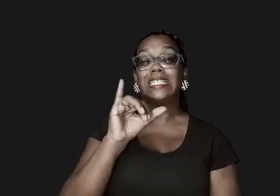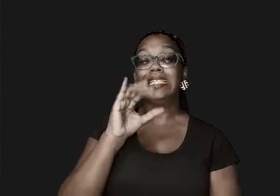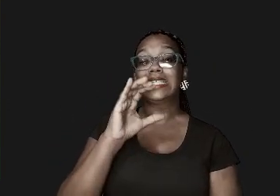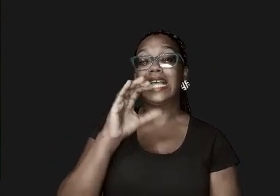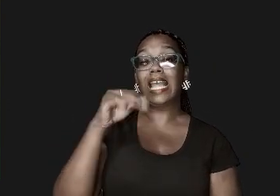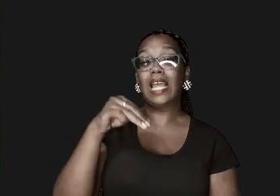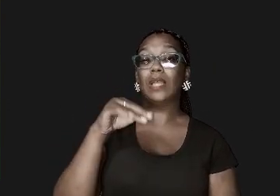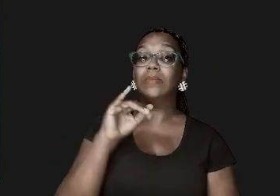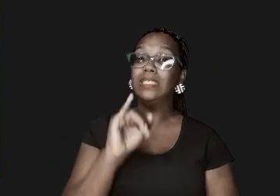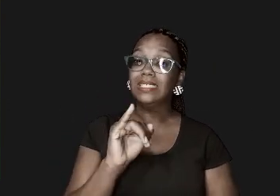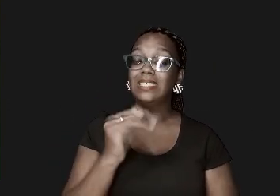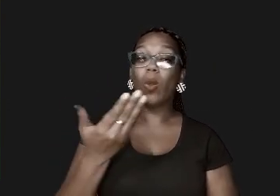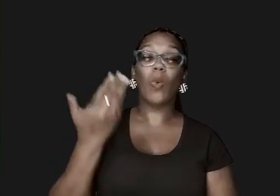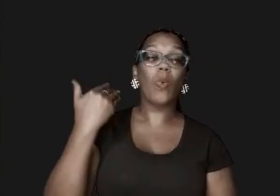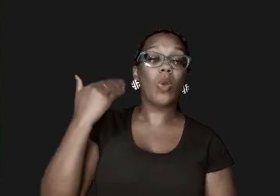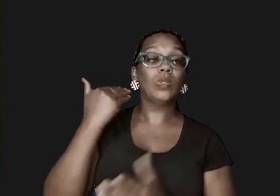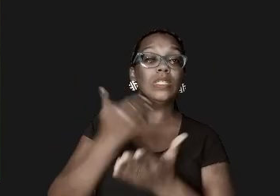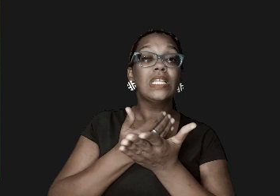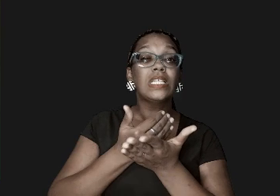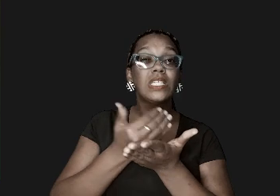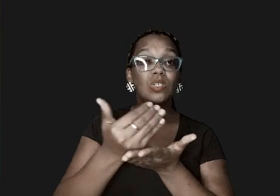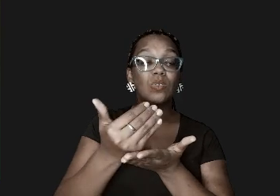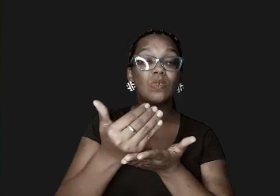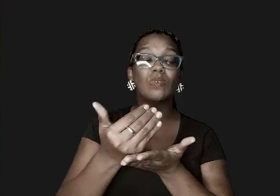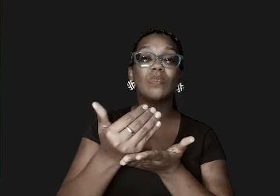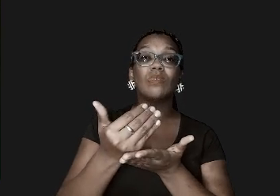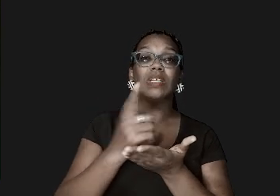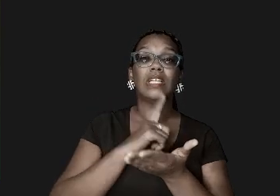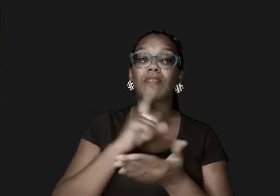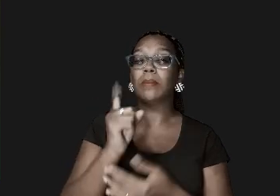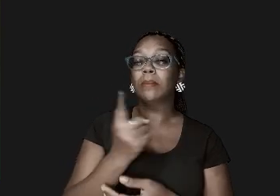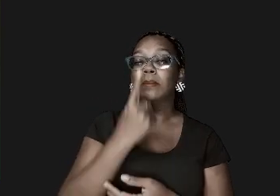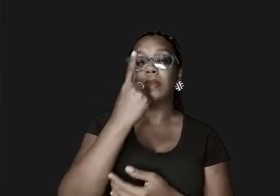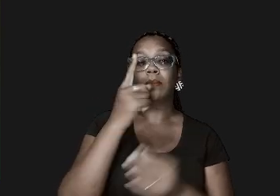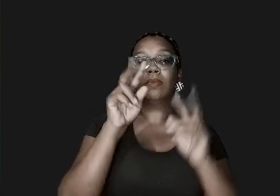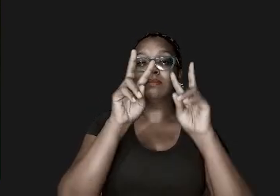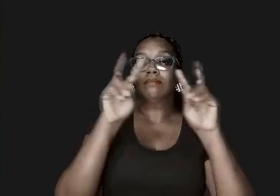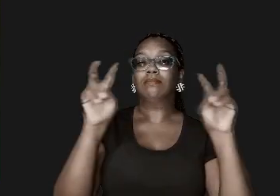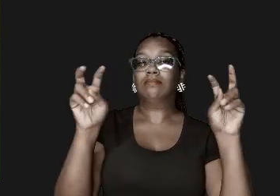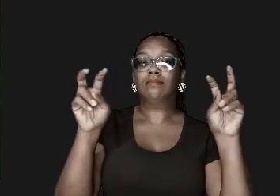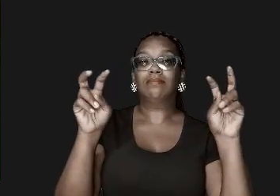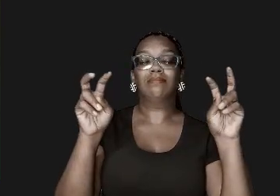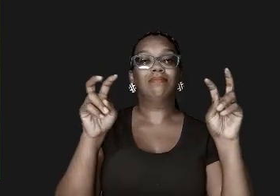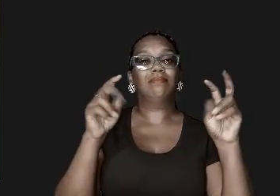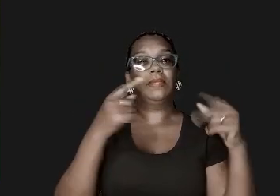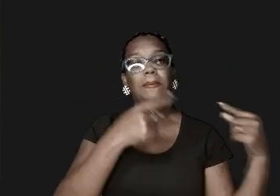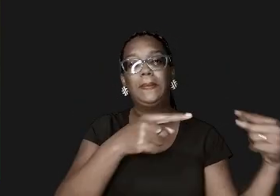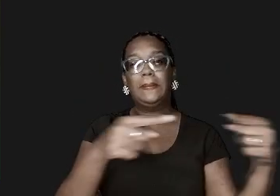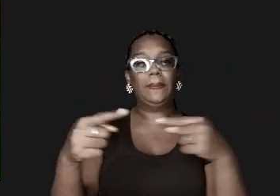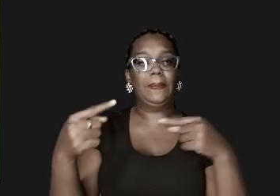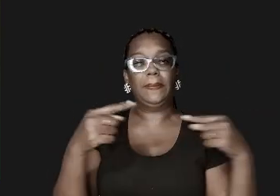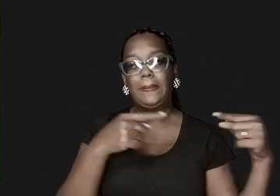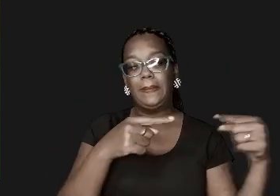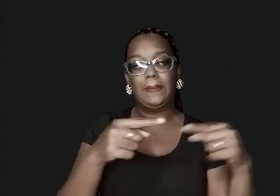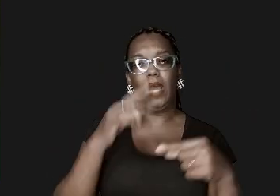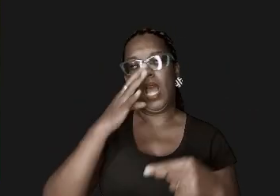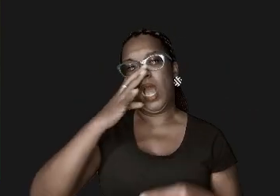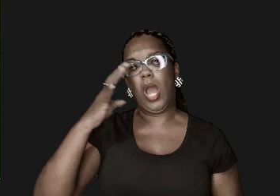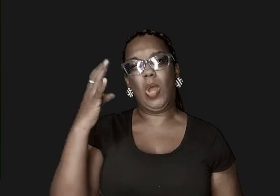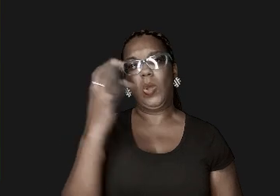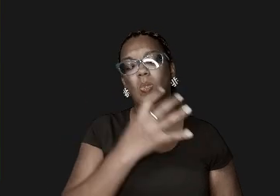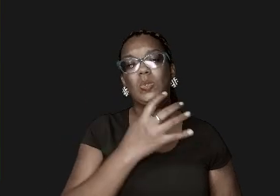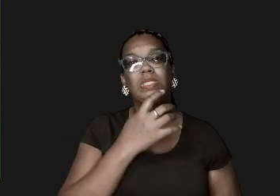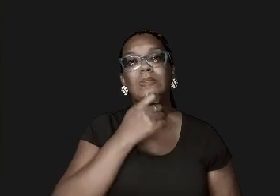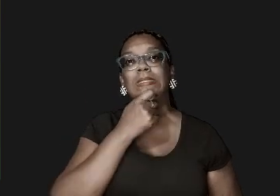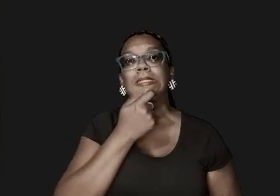onde vista da CMI quando nós iniciamos ali fizemos os os casos de estudo